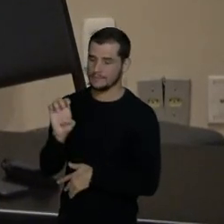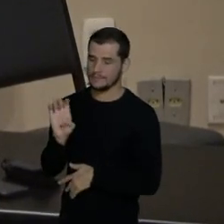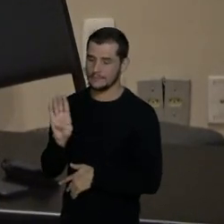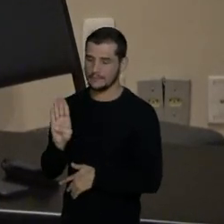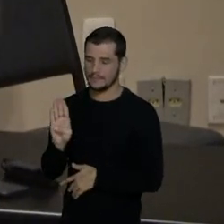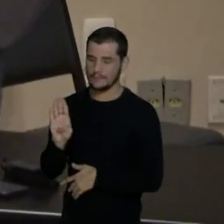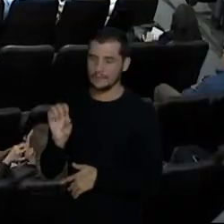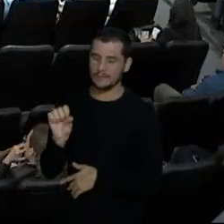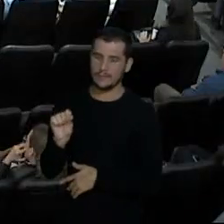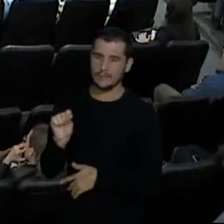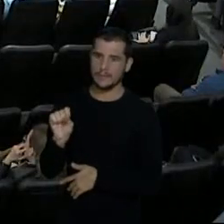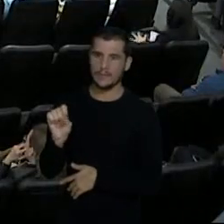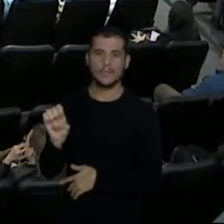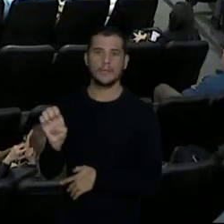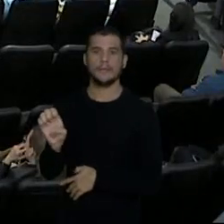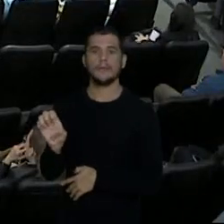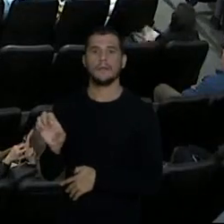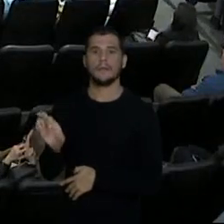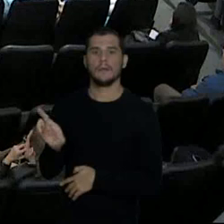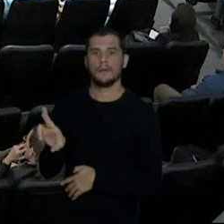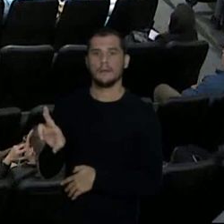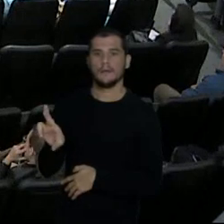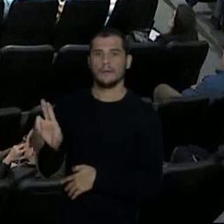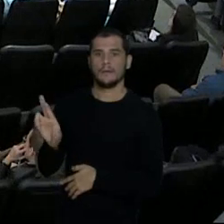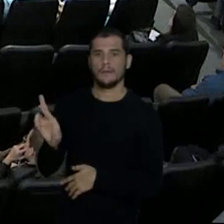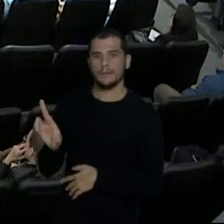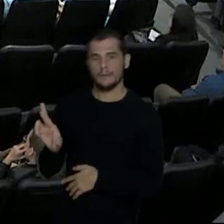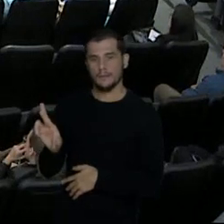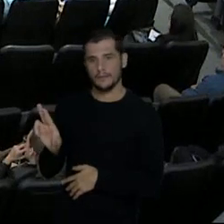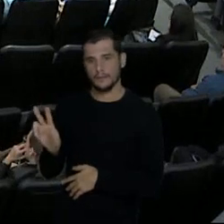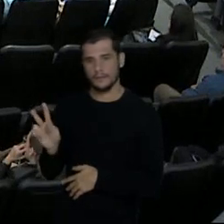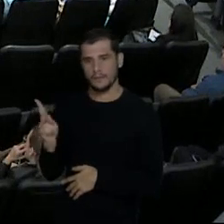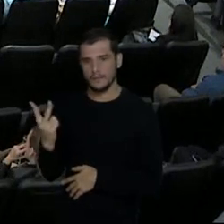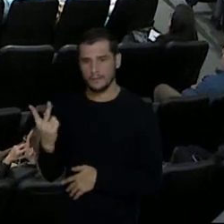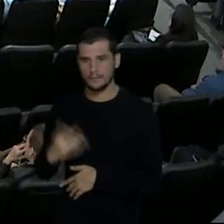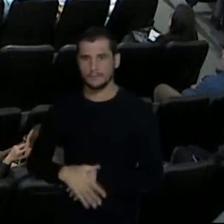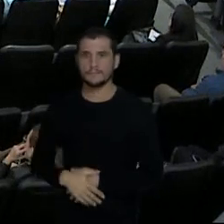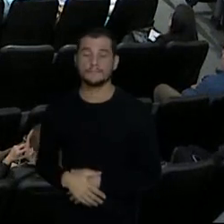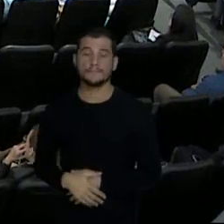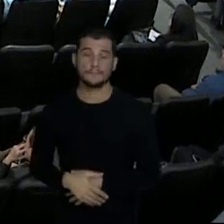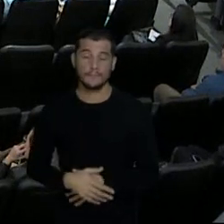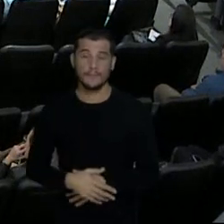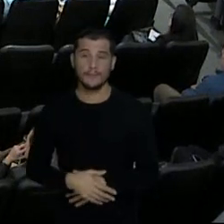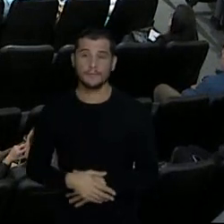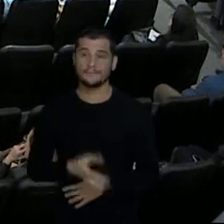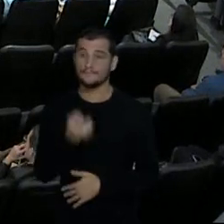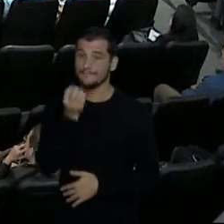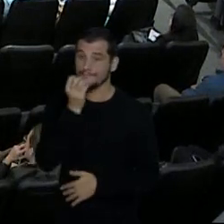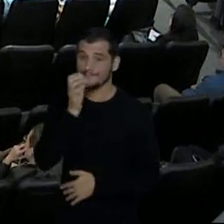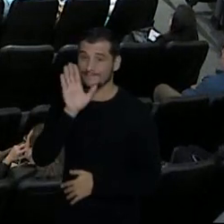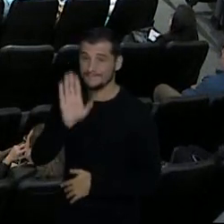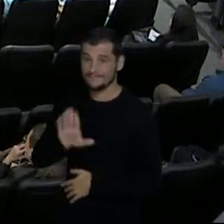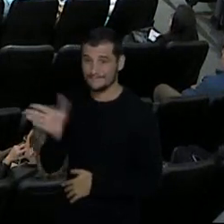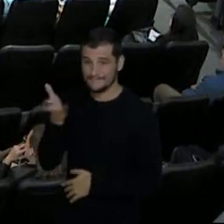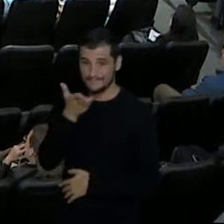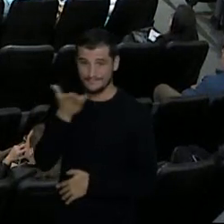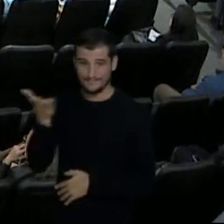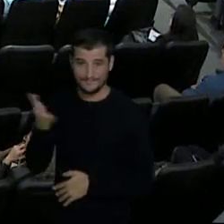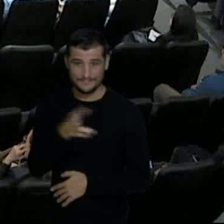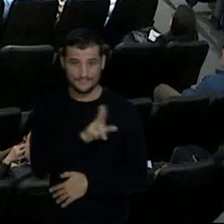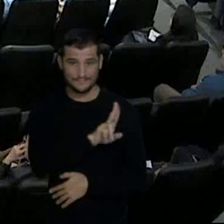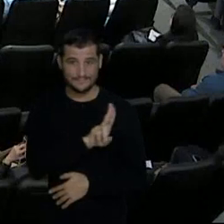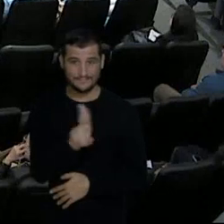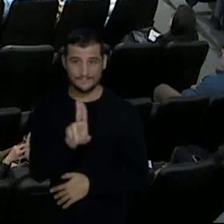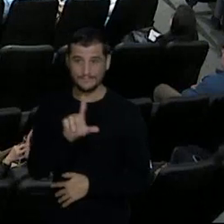ebcr então boa tarde a todos eu sou a Luciane sou pedagoga do núcleo desenvolver